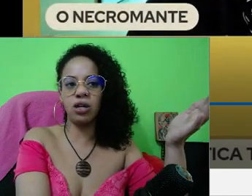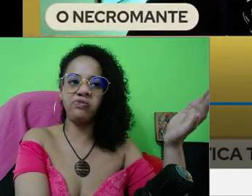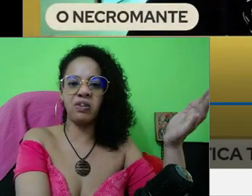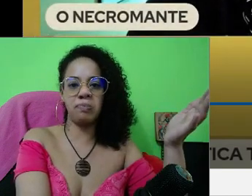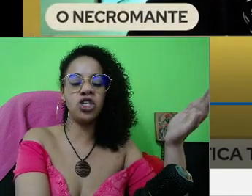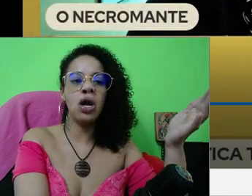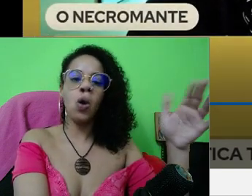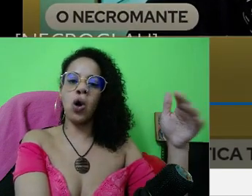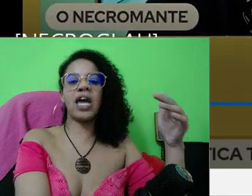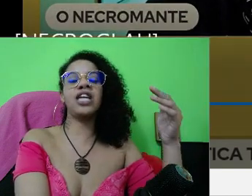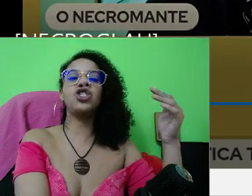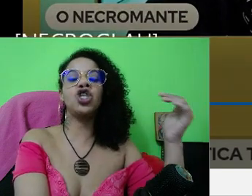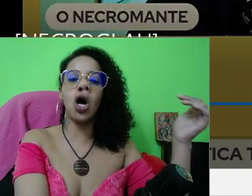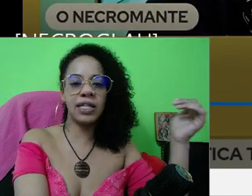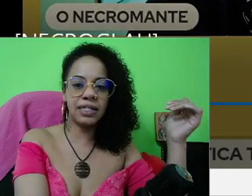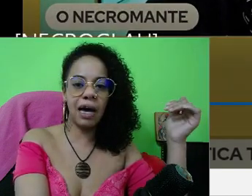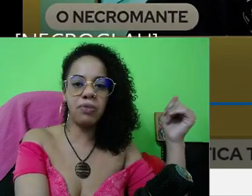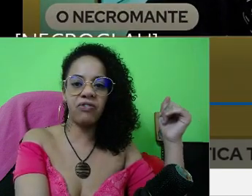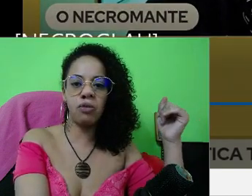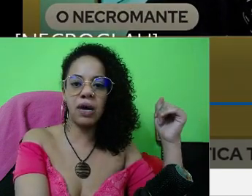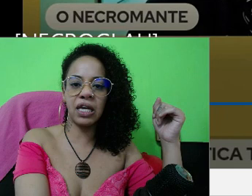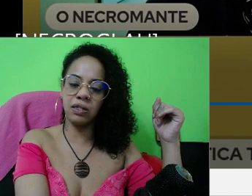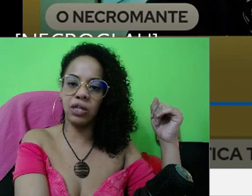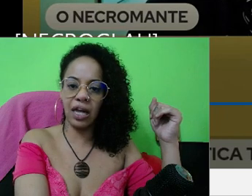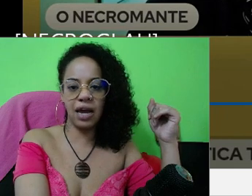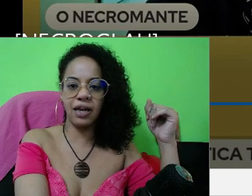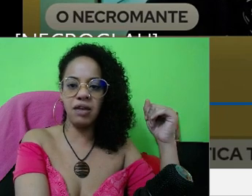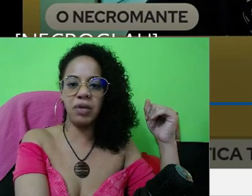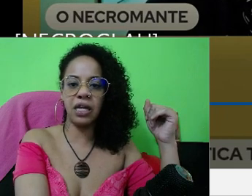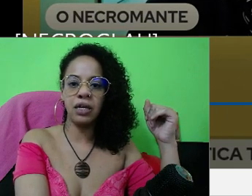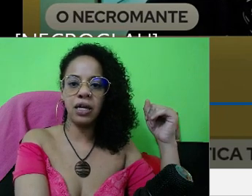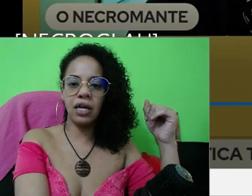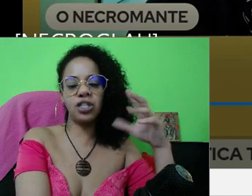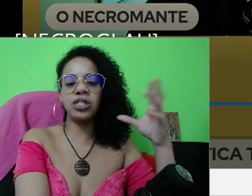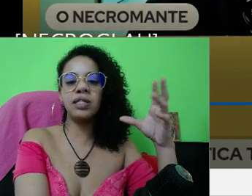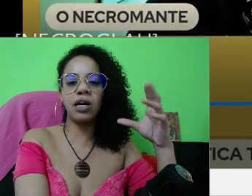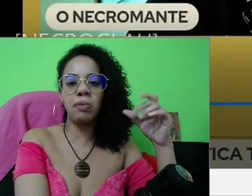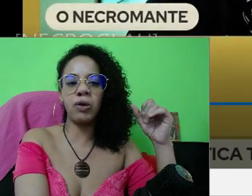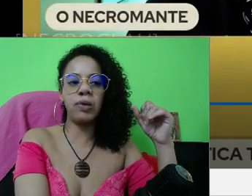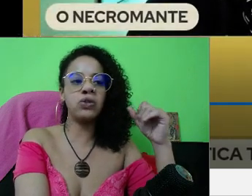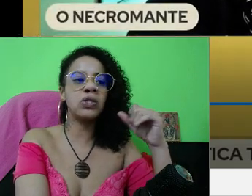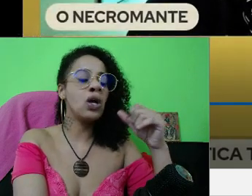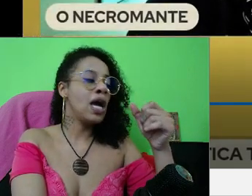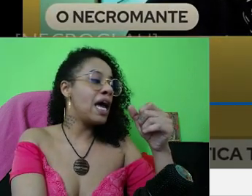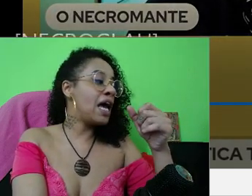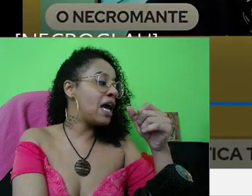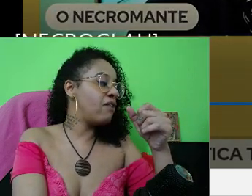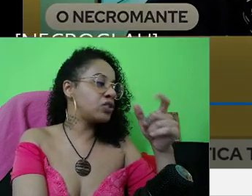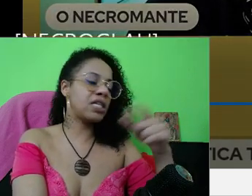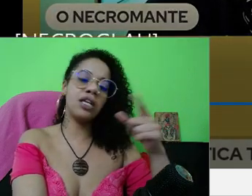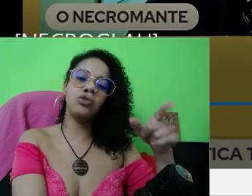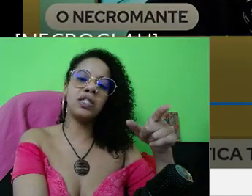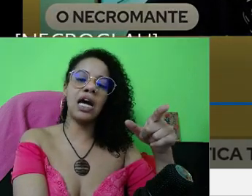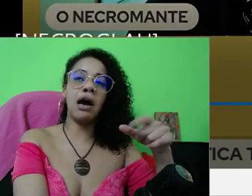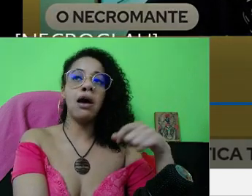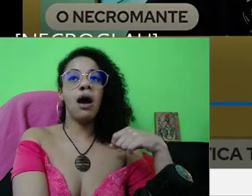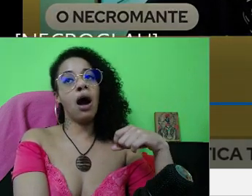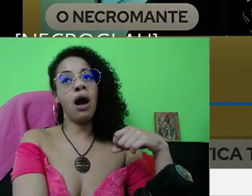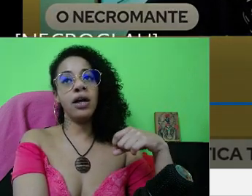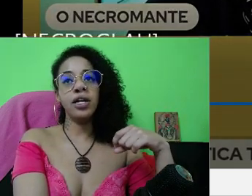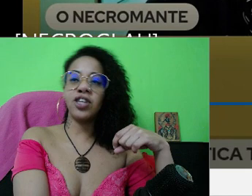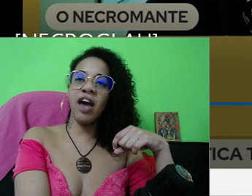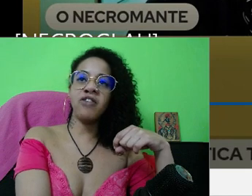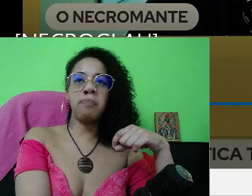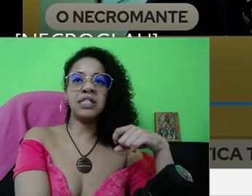da Guerra híbrida obviamente qualquer idiota sabe que foi uma questão da Guerra híbrida né de esquerda Pelo menos você reduzir